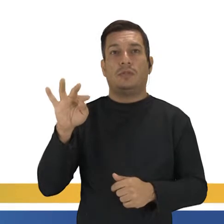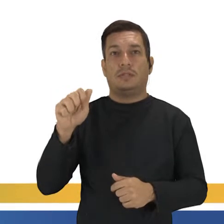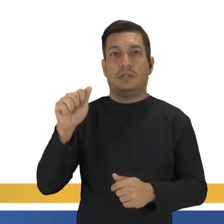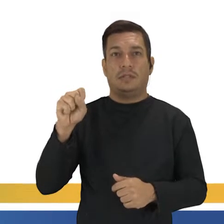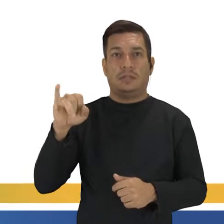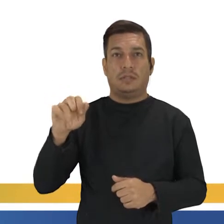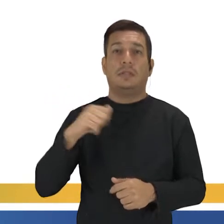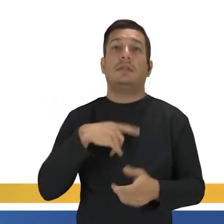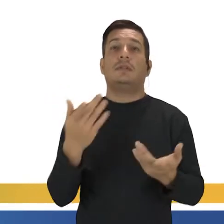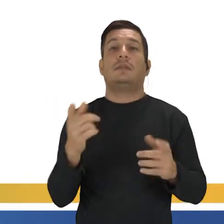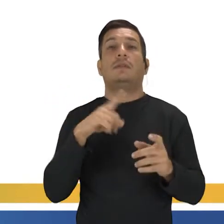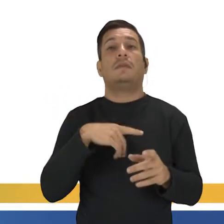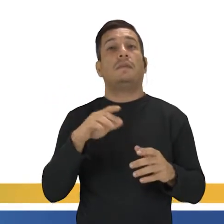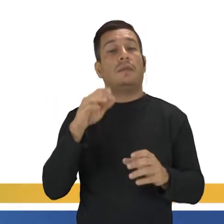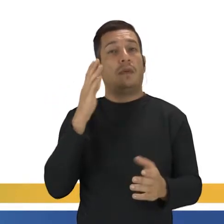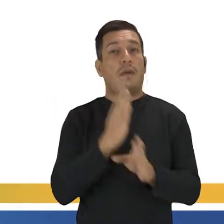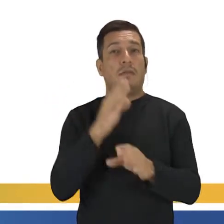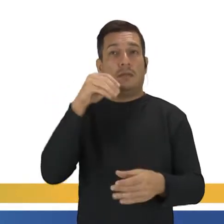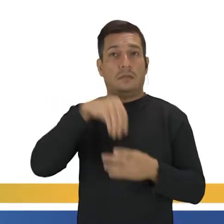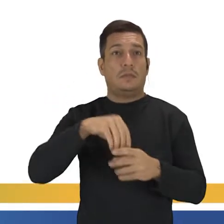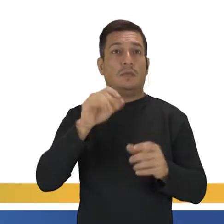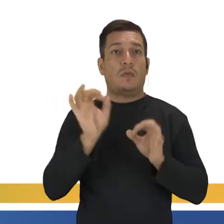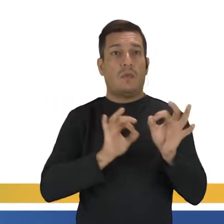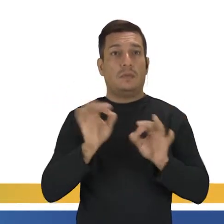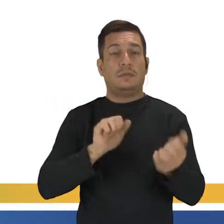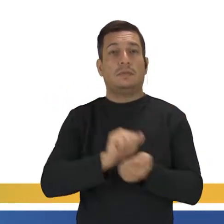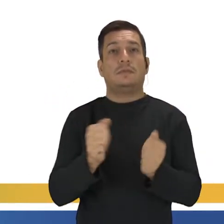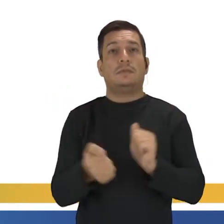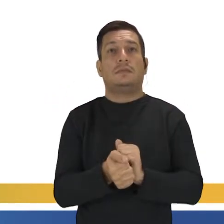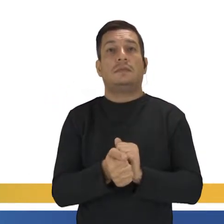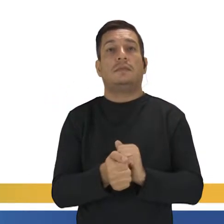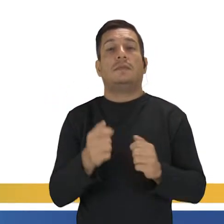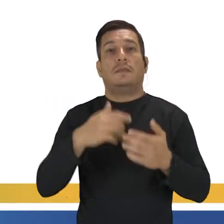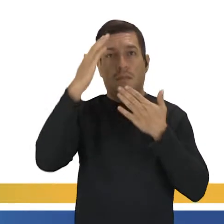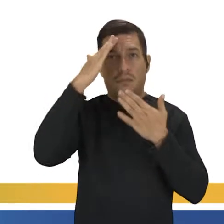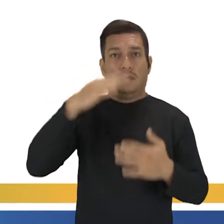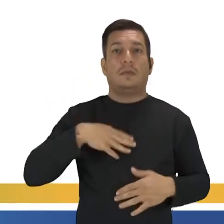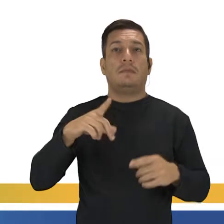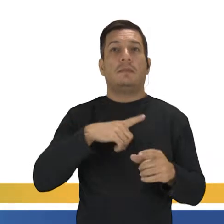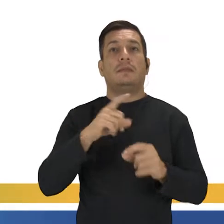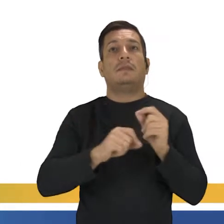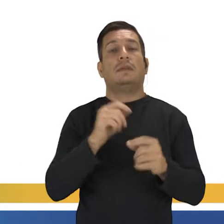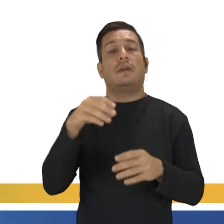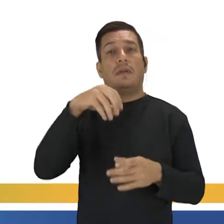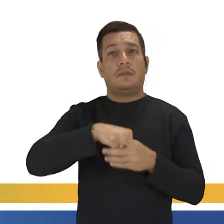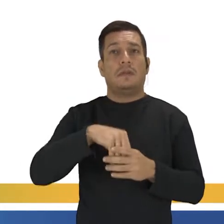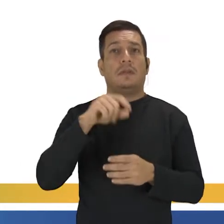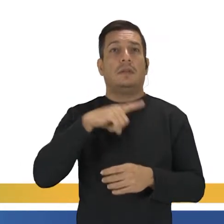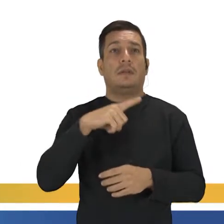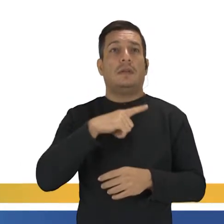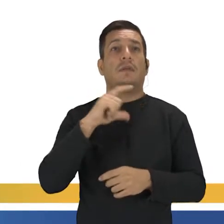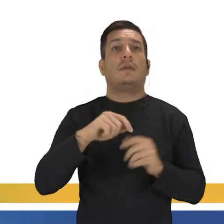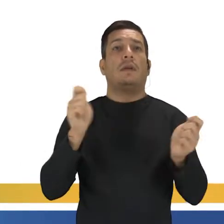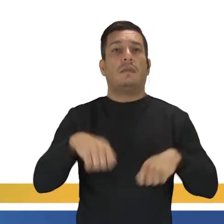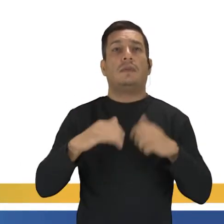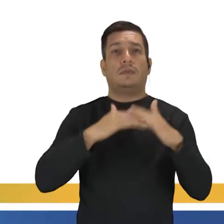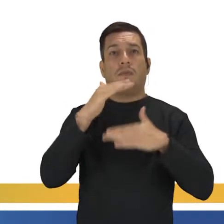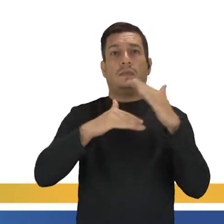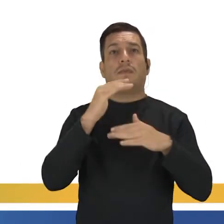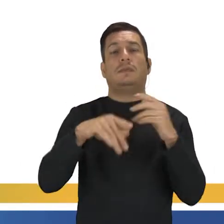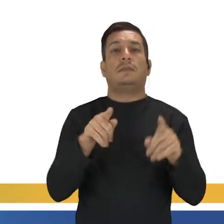O que é o princípio da adaptação? É o princípio da maior importância. Diz que o treinamento gera um estresse,